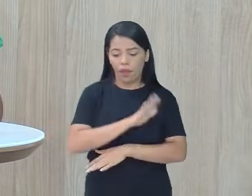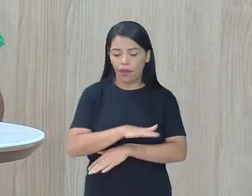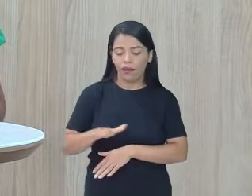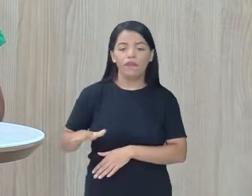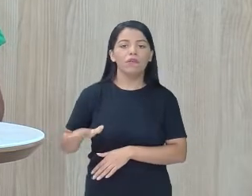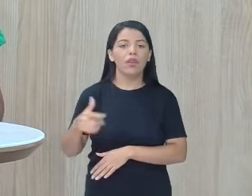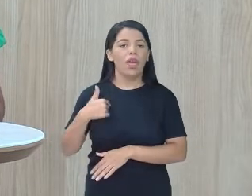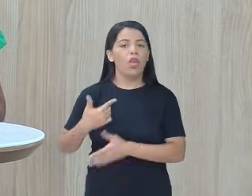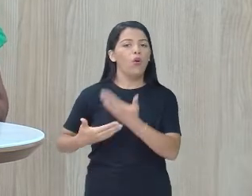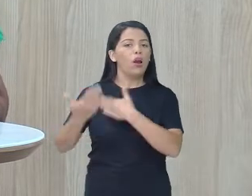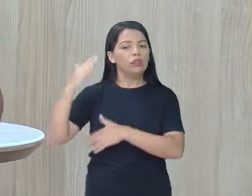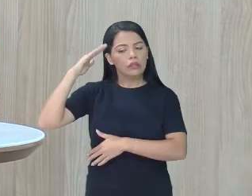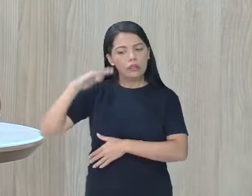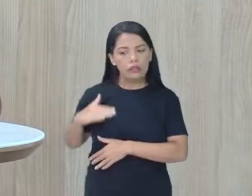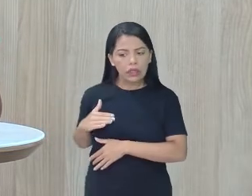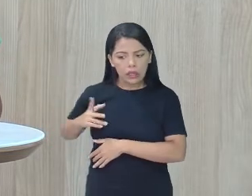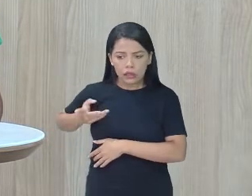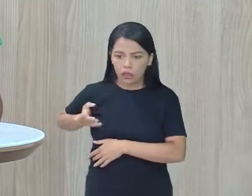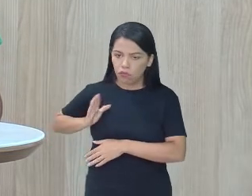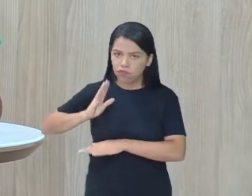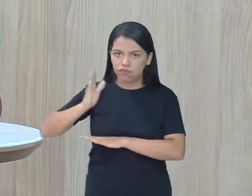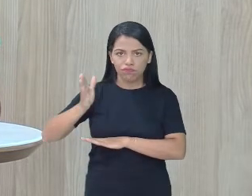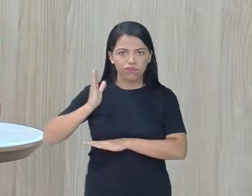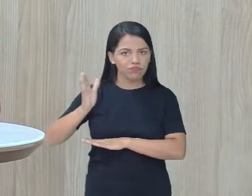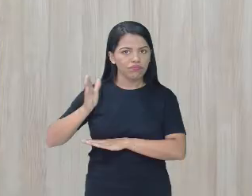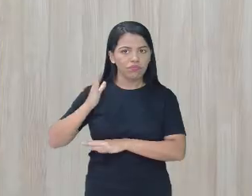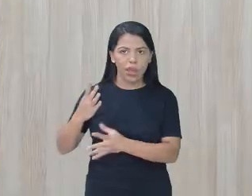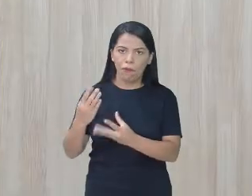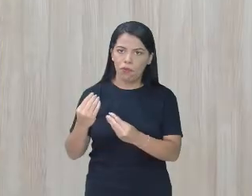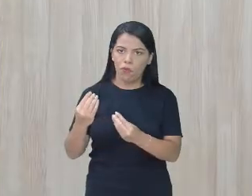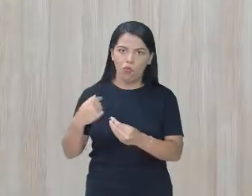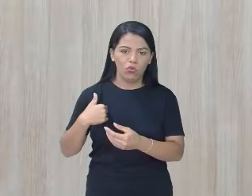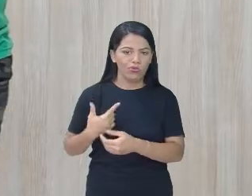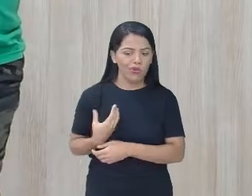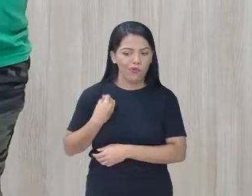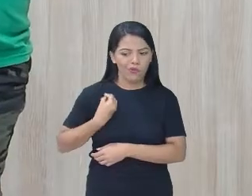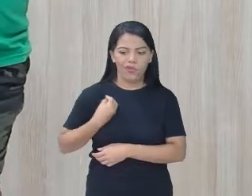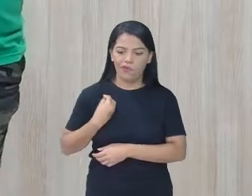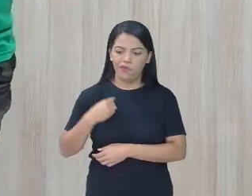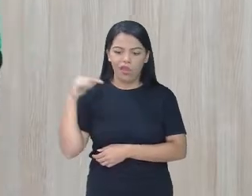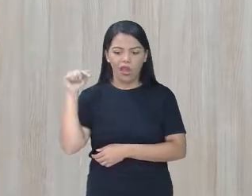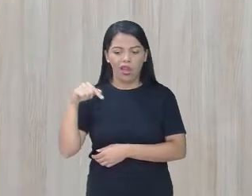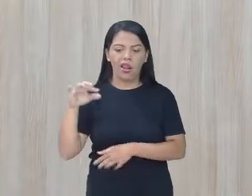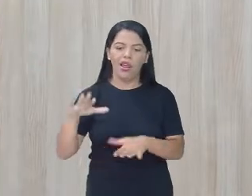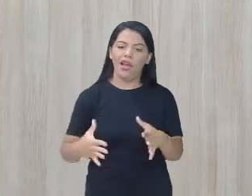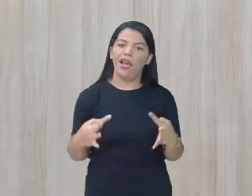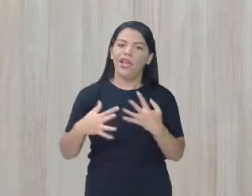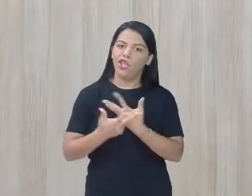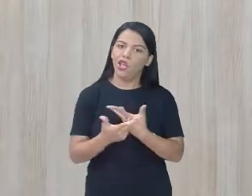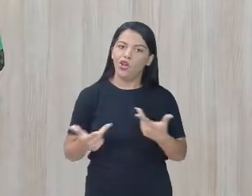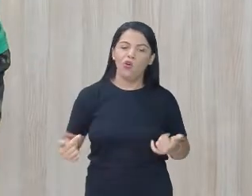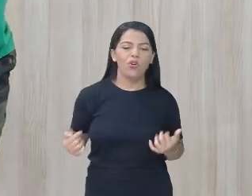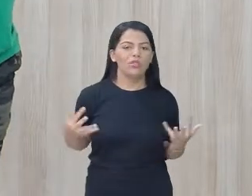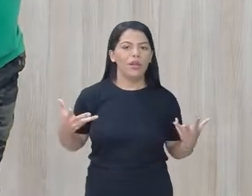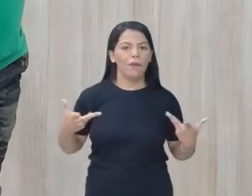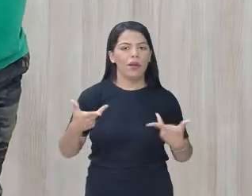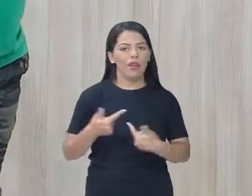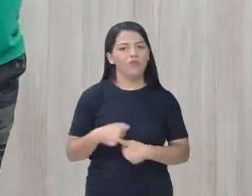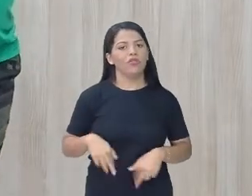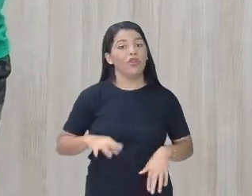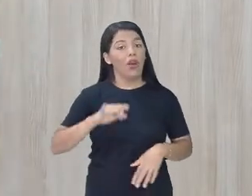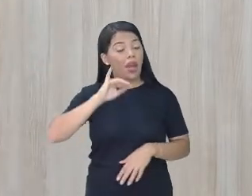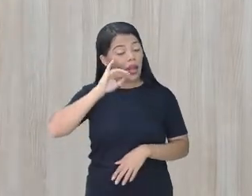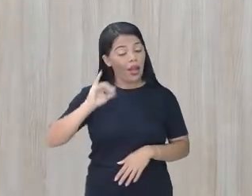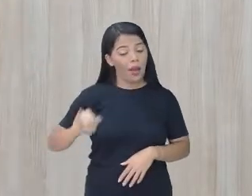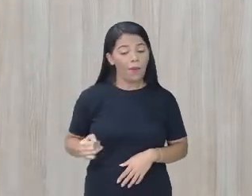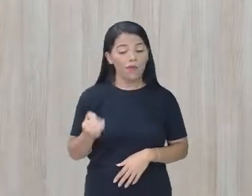que ama Parque 13 de Maio. Então, que coisa maravilhosa. E aproveitar, mandar um abraço para Adriane. Adriane. Não